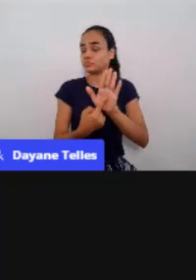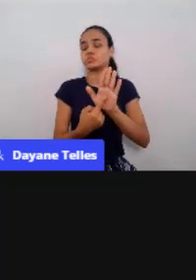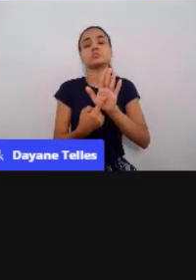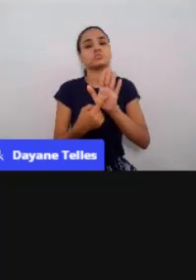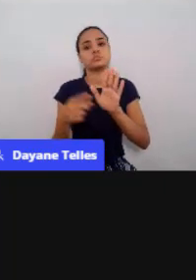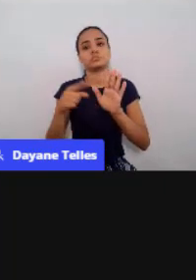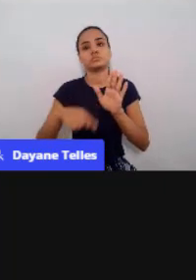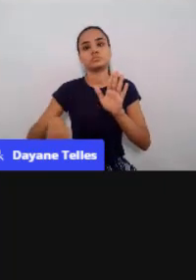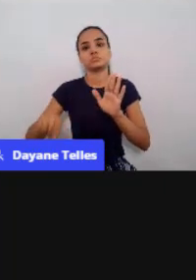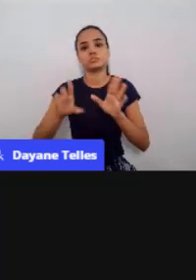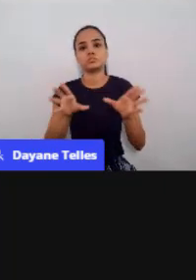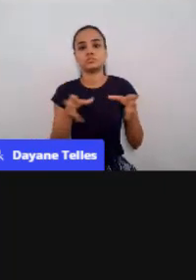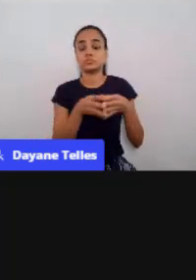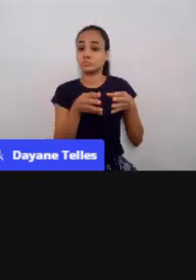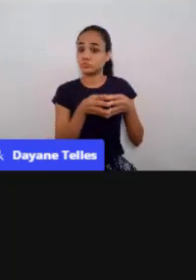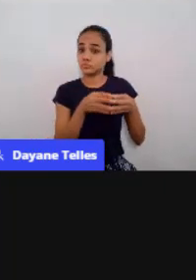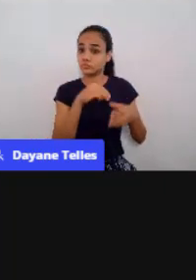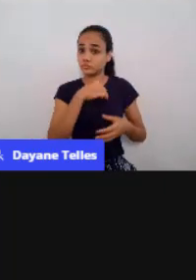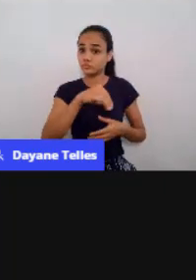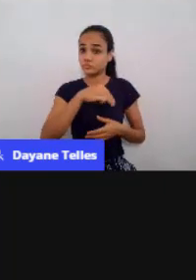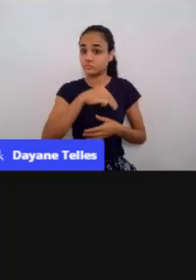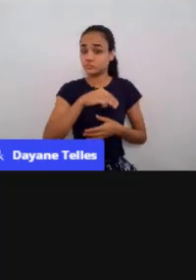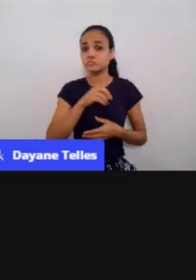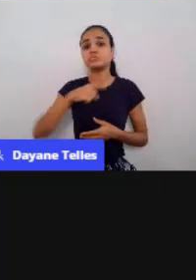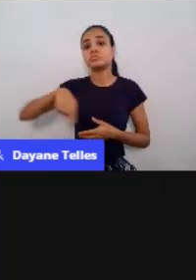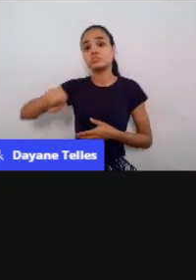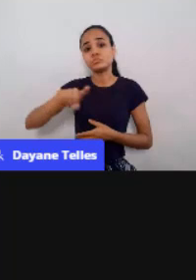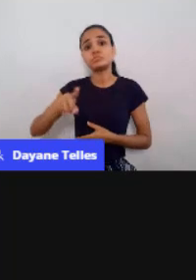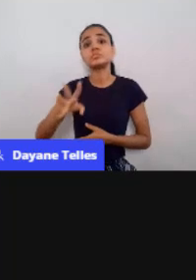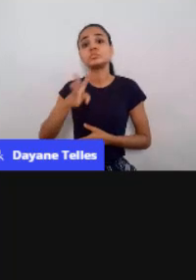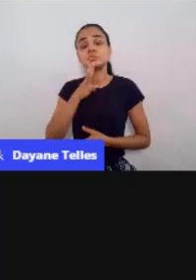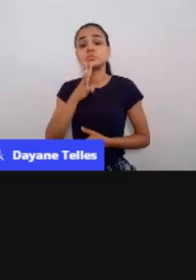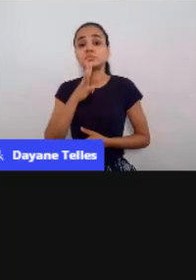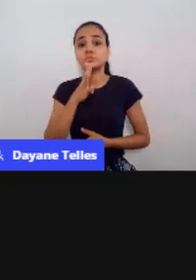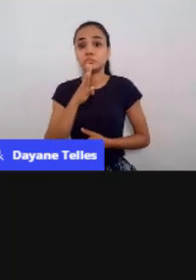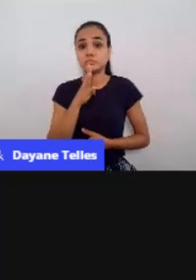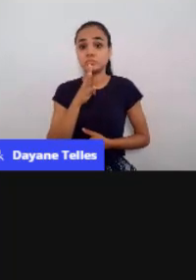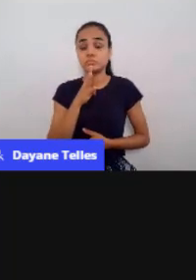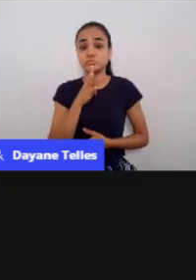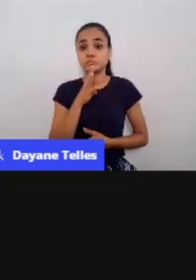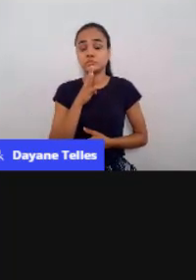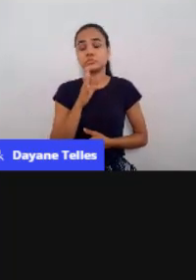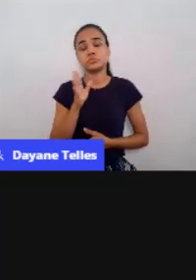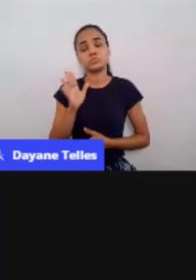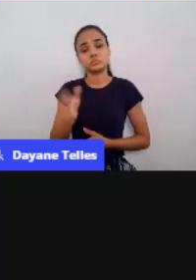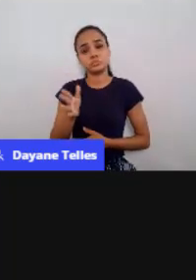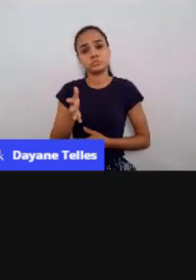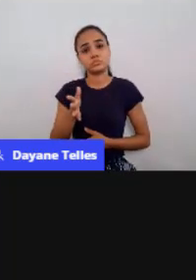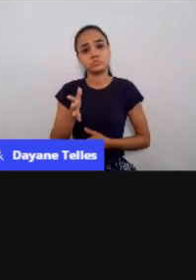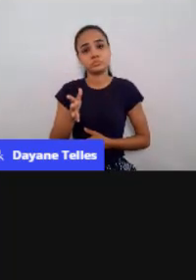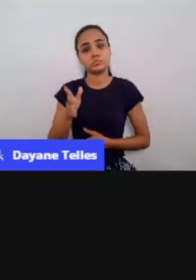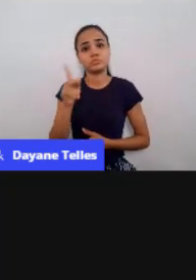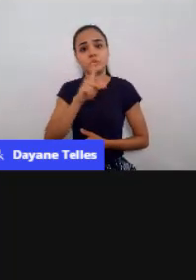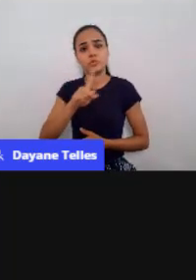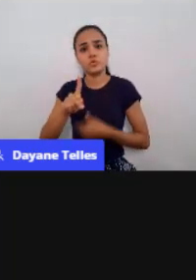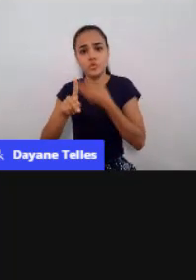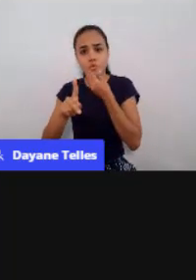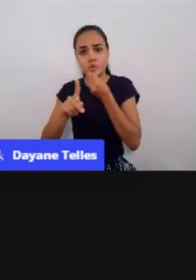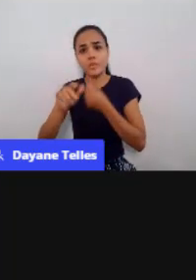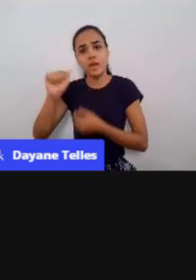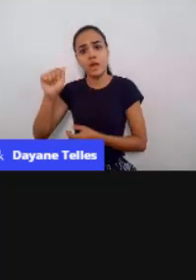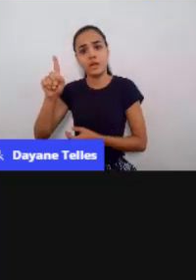matemática, como vocês já conhecem, ela é composta pelo professor Adriano, professor Aguinaldo, que sou eu. Temos aí